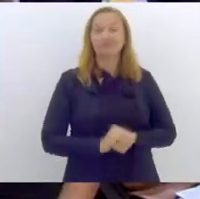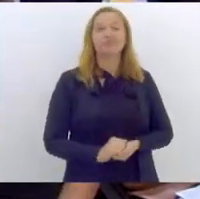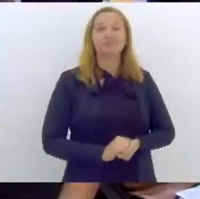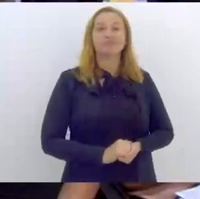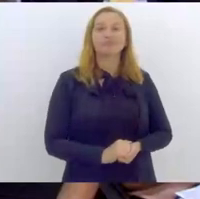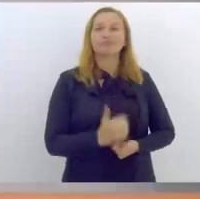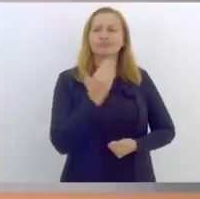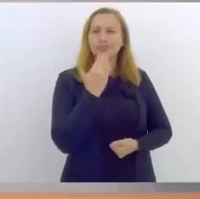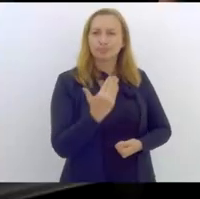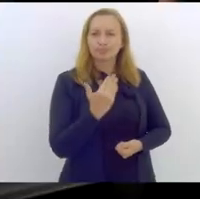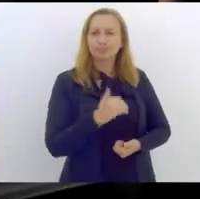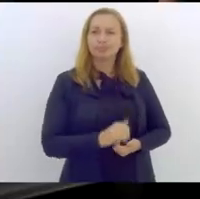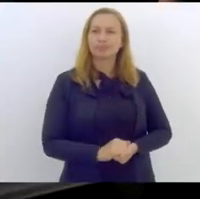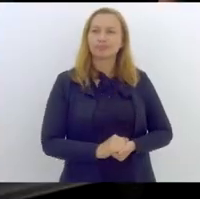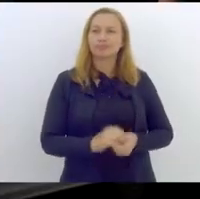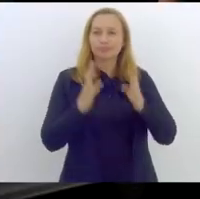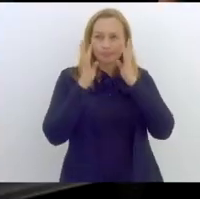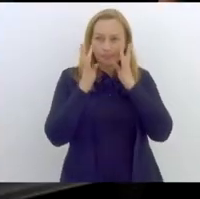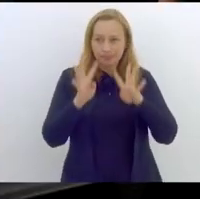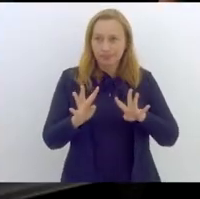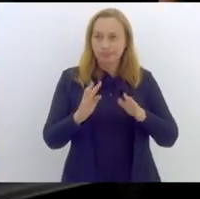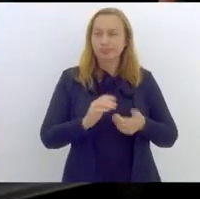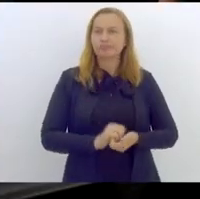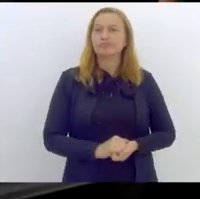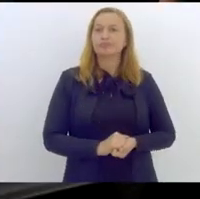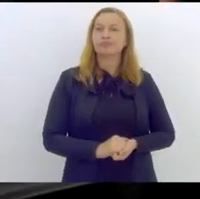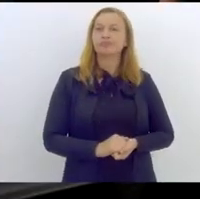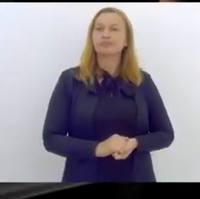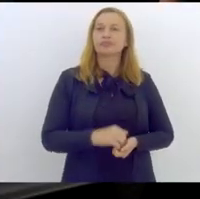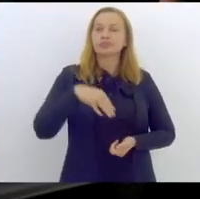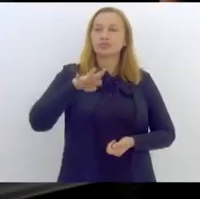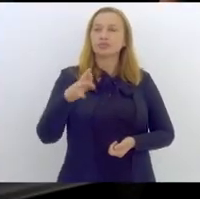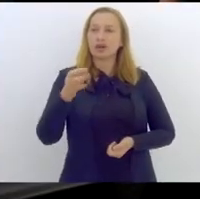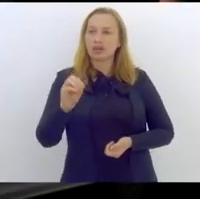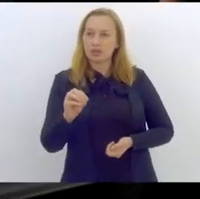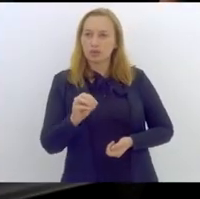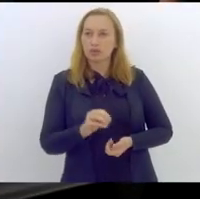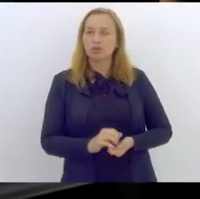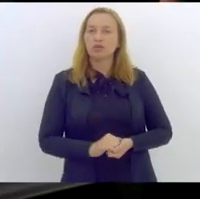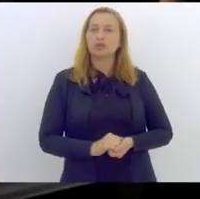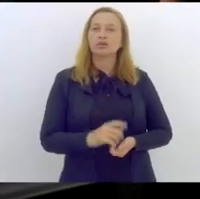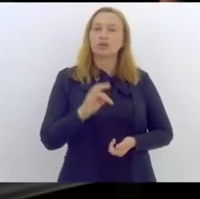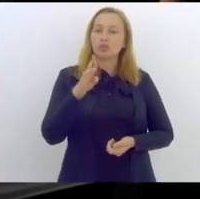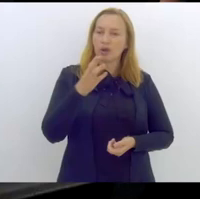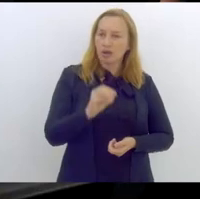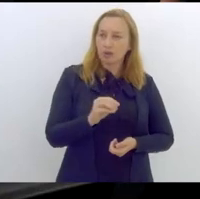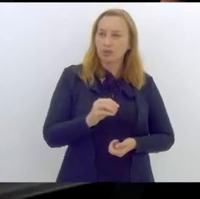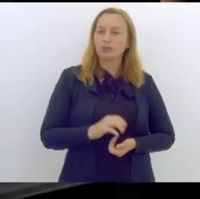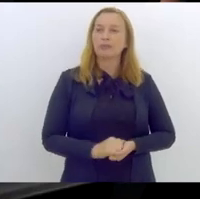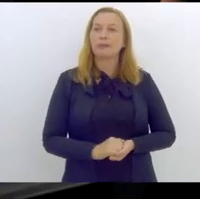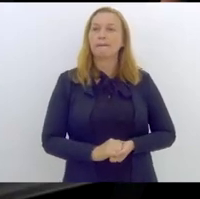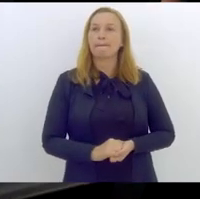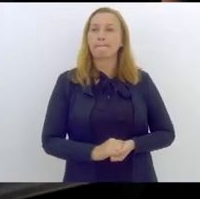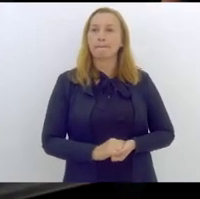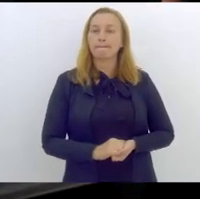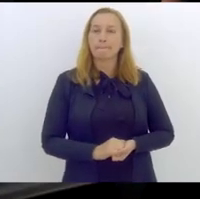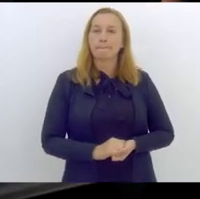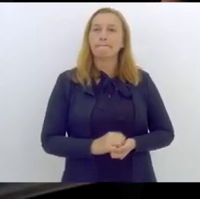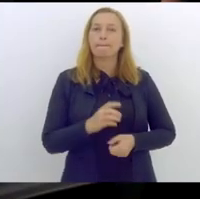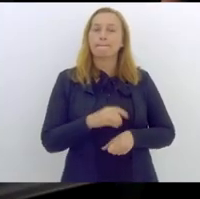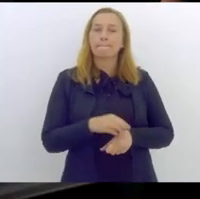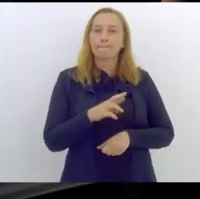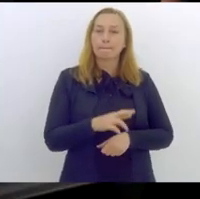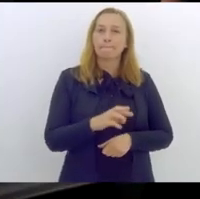vou pedir a atenção do Márcio Garcia e do Gualberto assim como dr